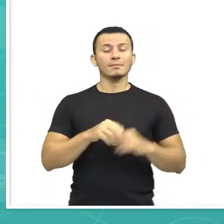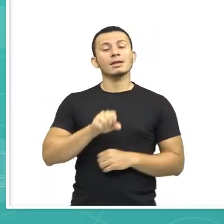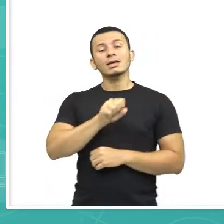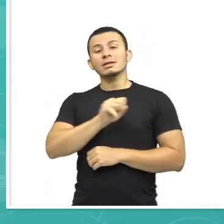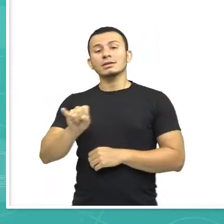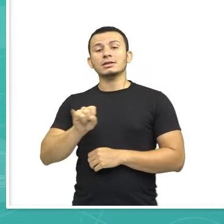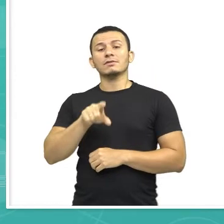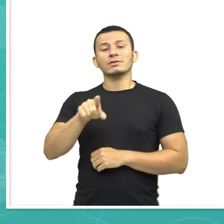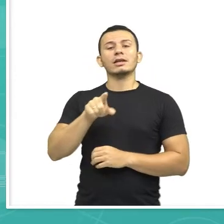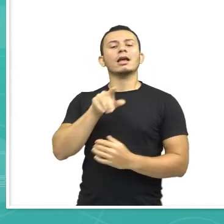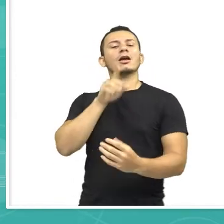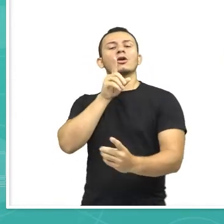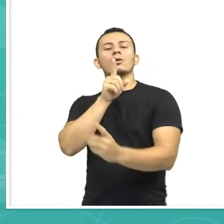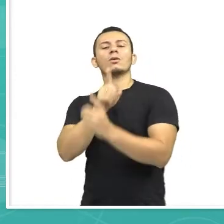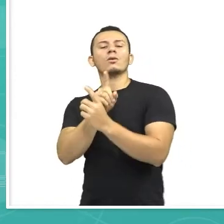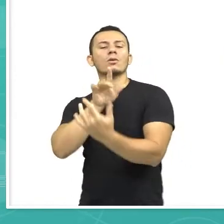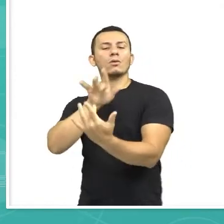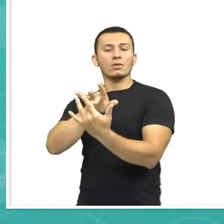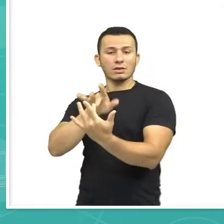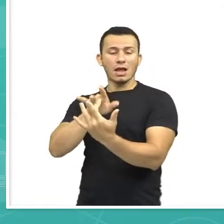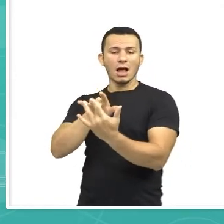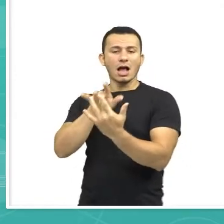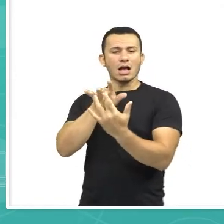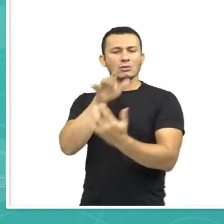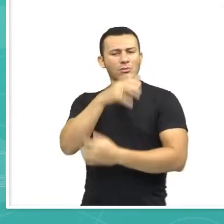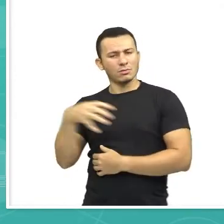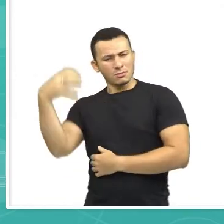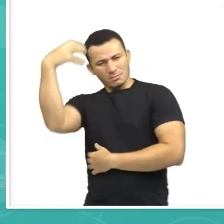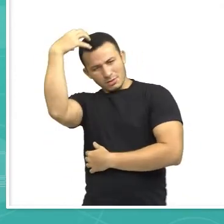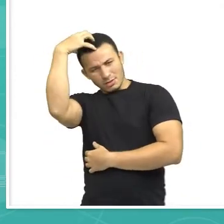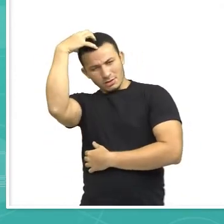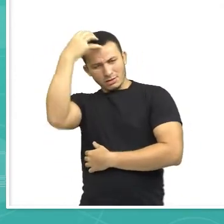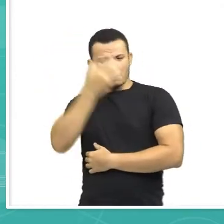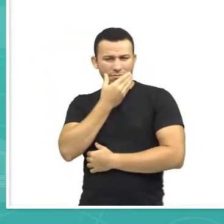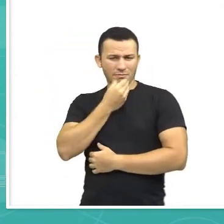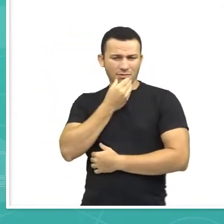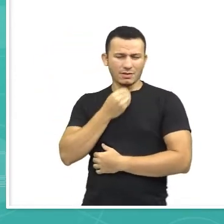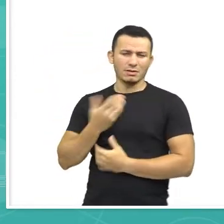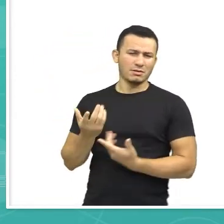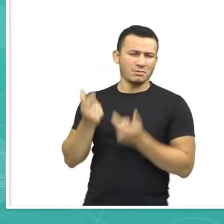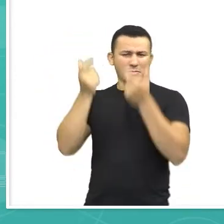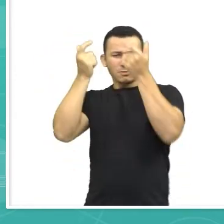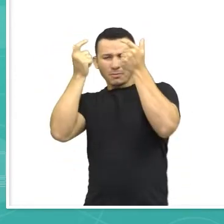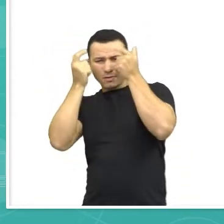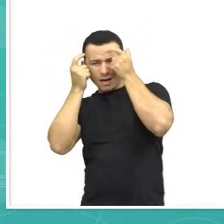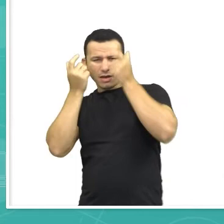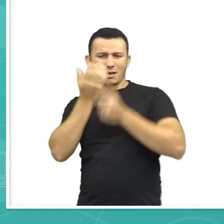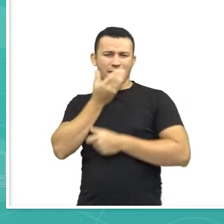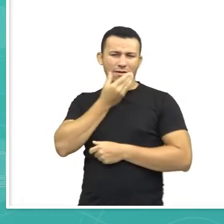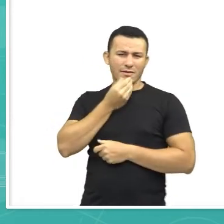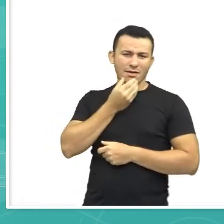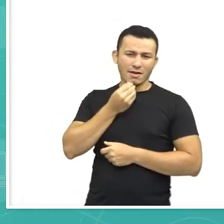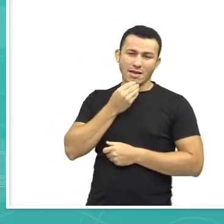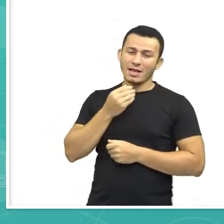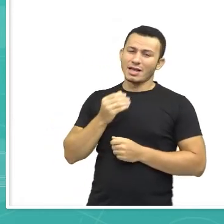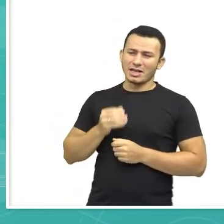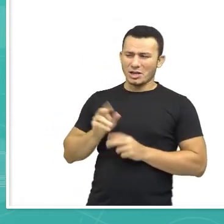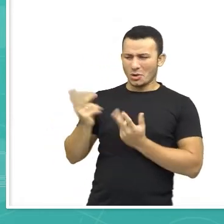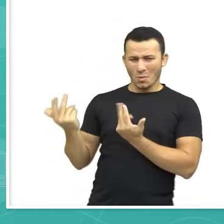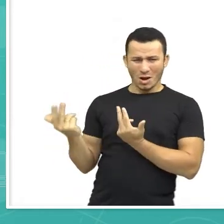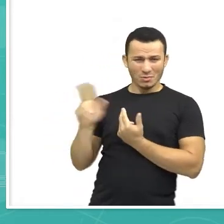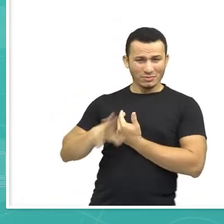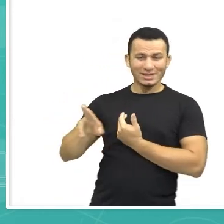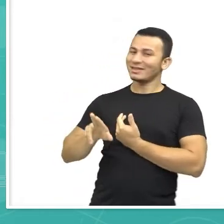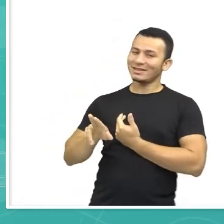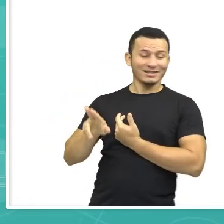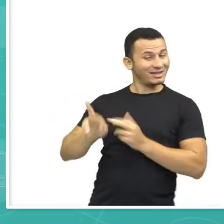encontrar um príncipe, um rei, quem sabe, não é? Você vai utilizar outro tipo de pronome de tratamento. Olha